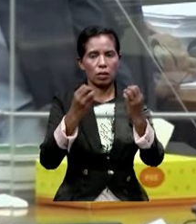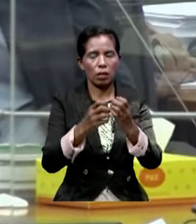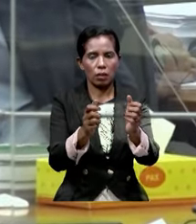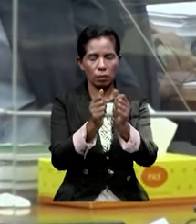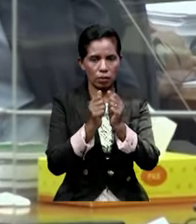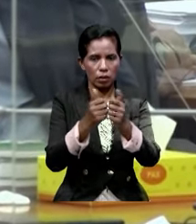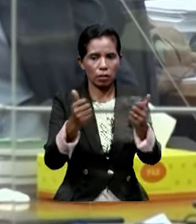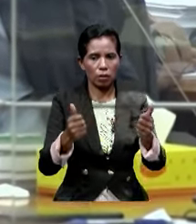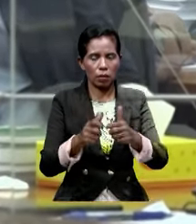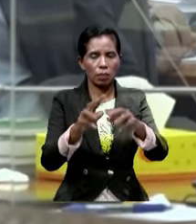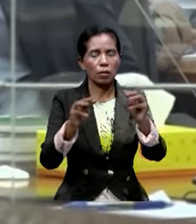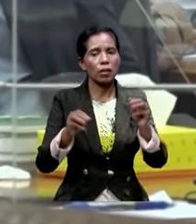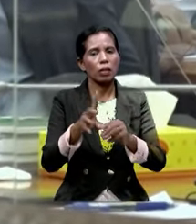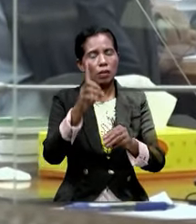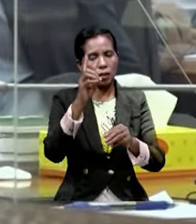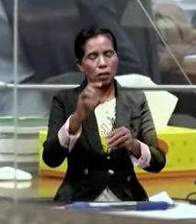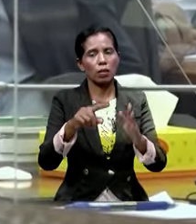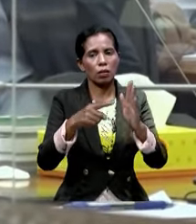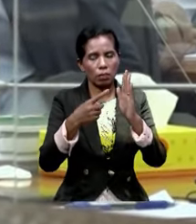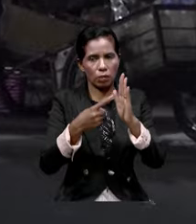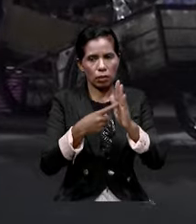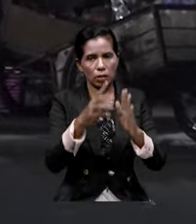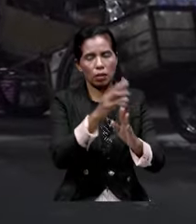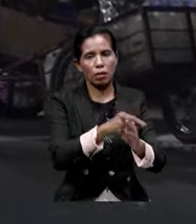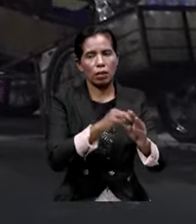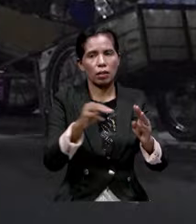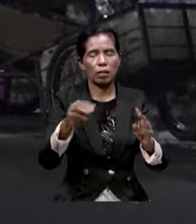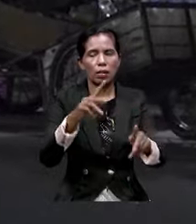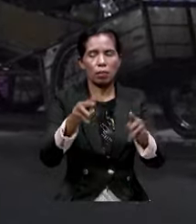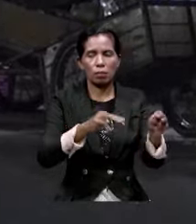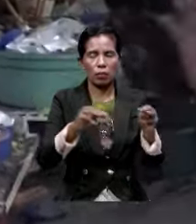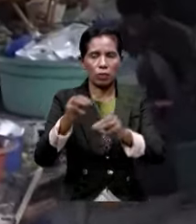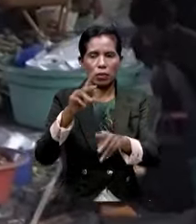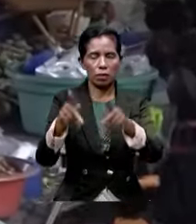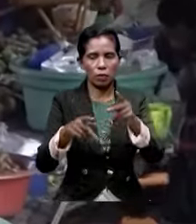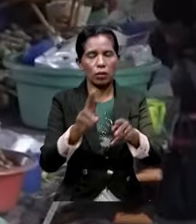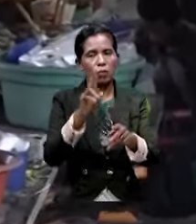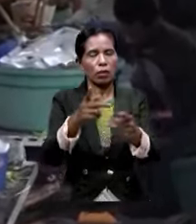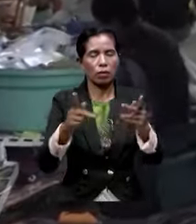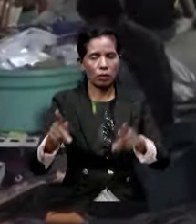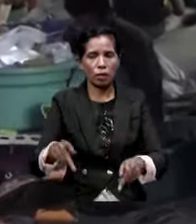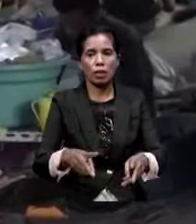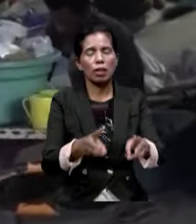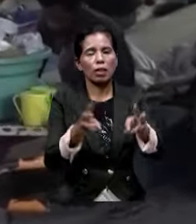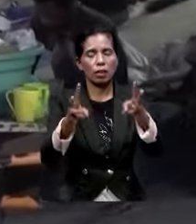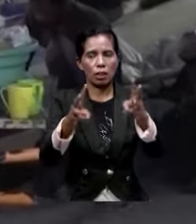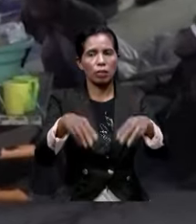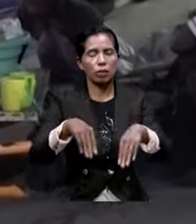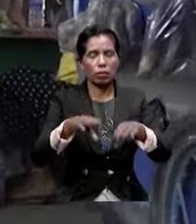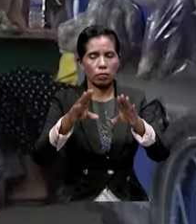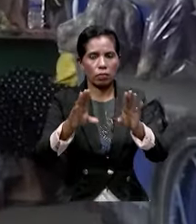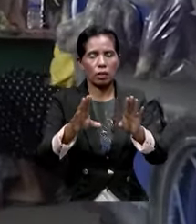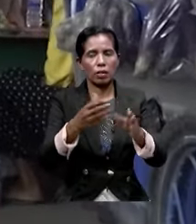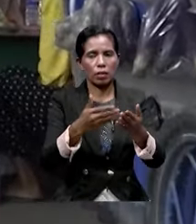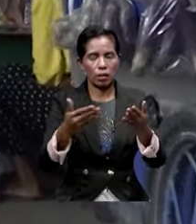co autoridade município de Ili começa a mobiliza negociante sira ne durante ne ocupa espaço público sira sai centro mobilização